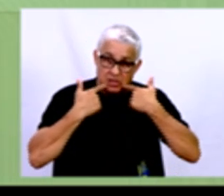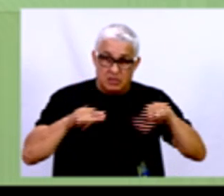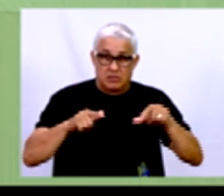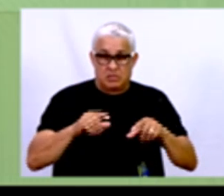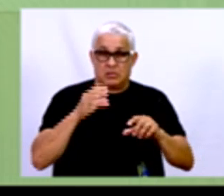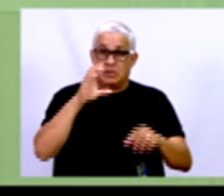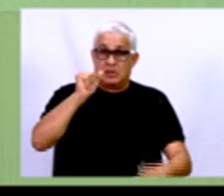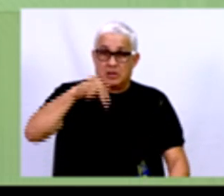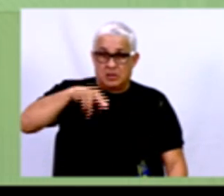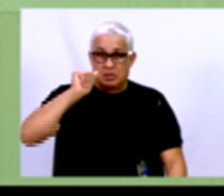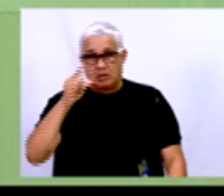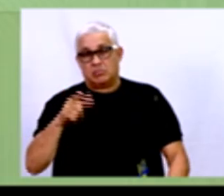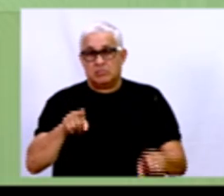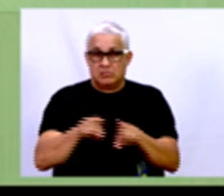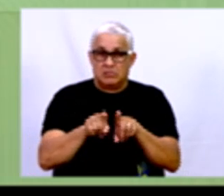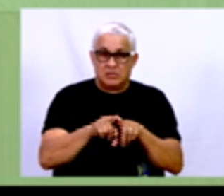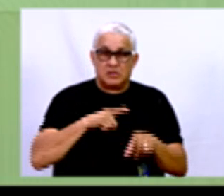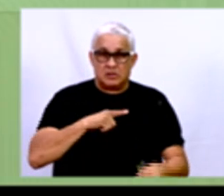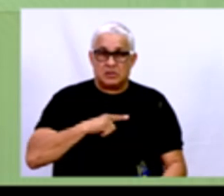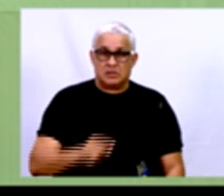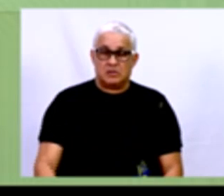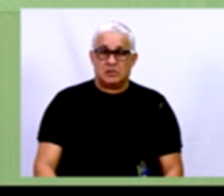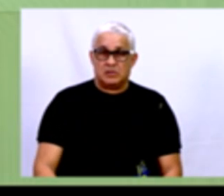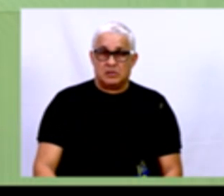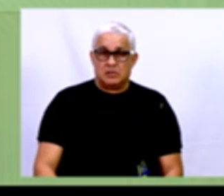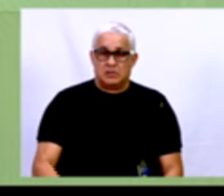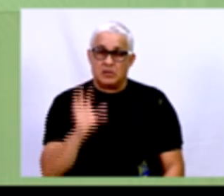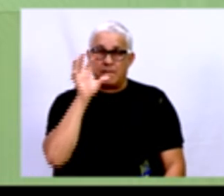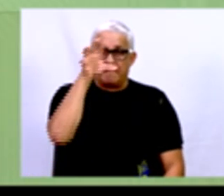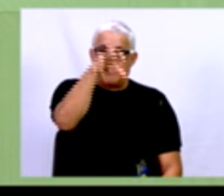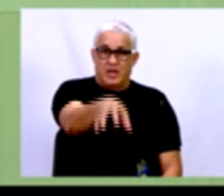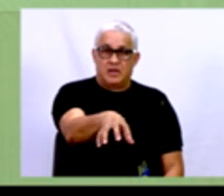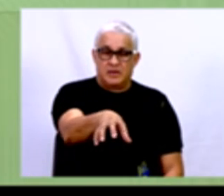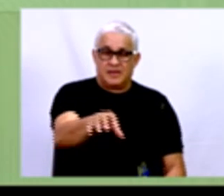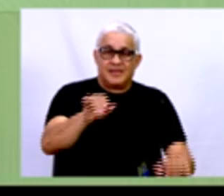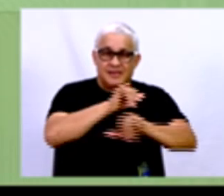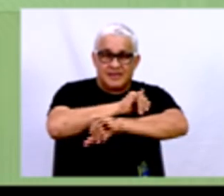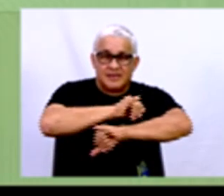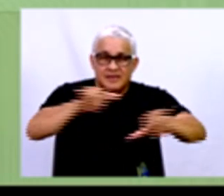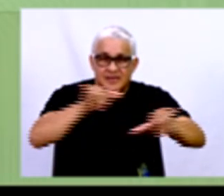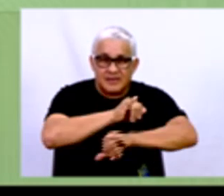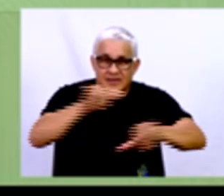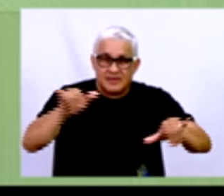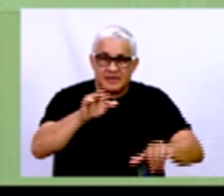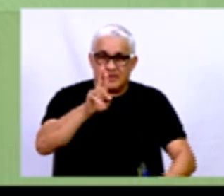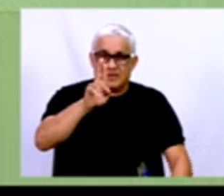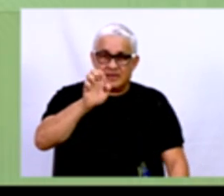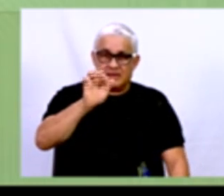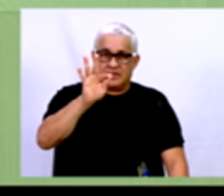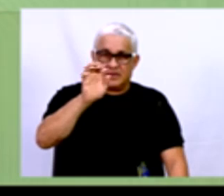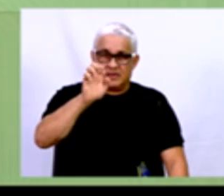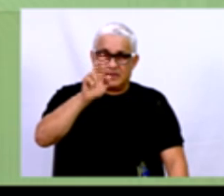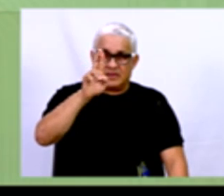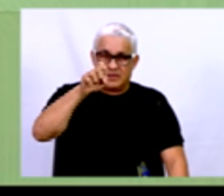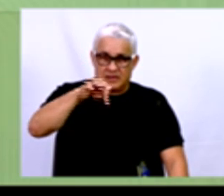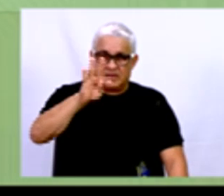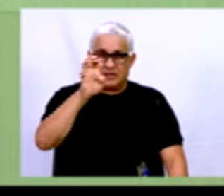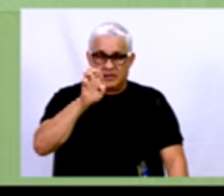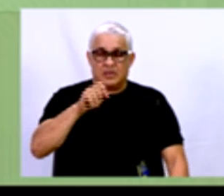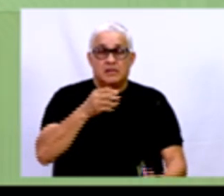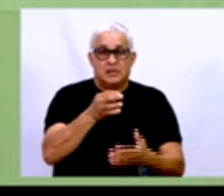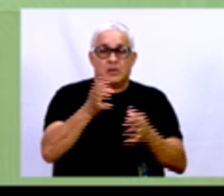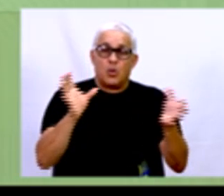um canal. E aí nós temos o referente, que é a informação, né? Que é o